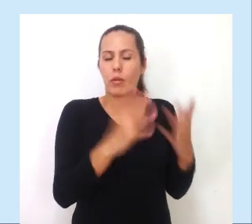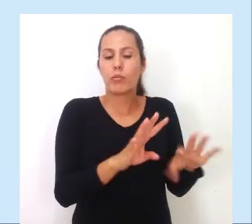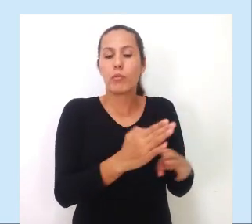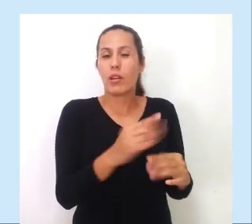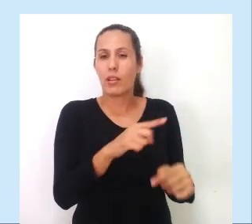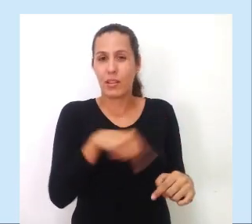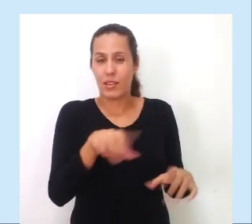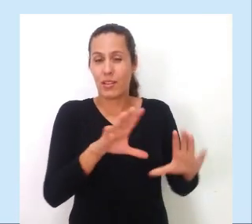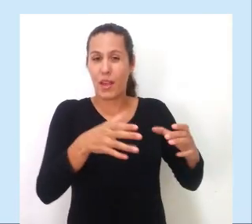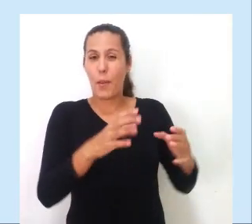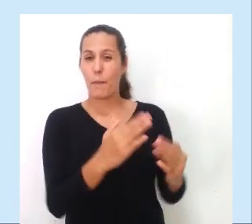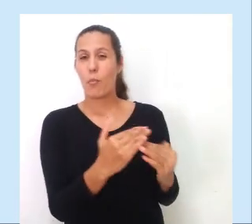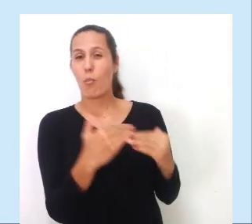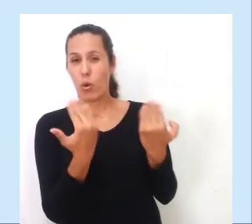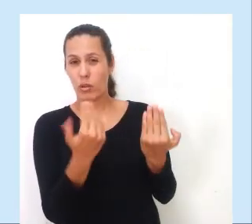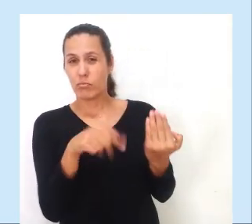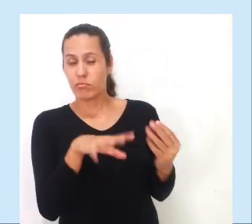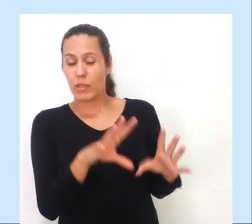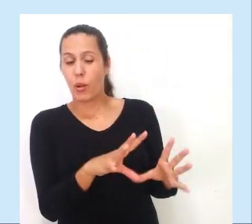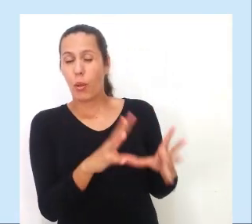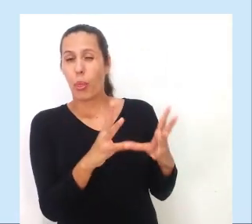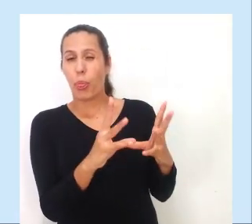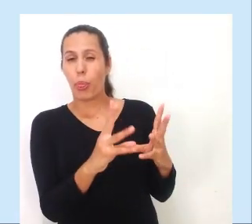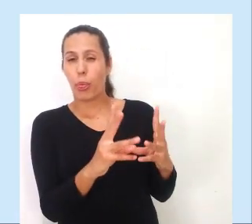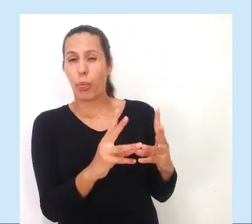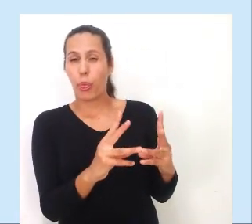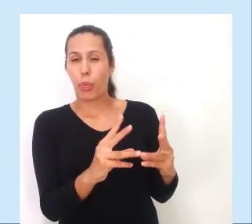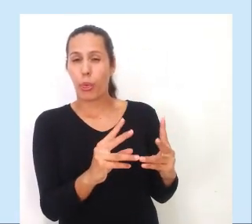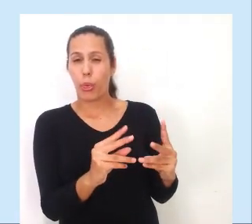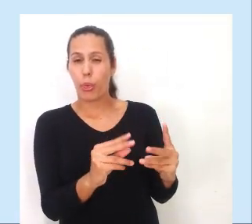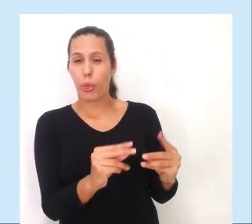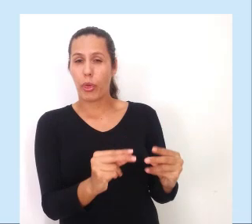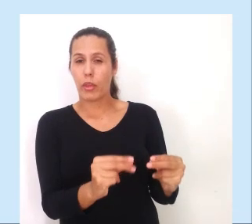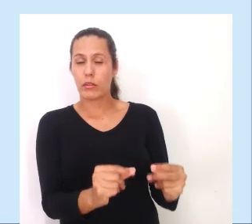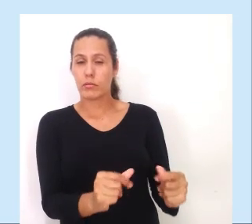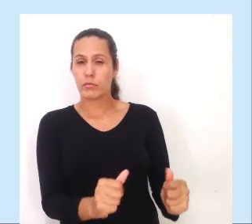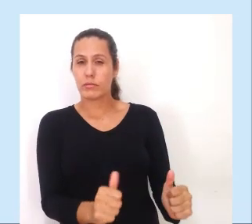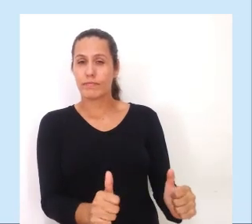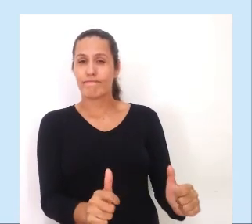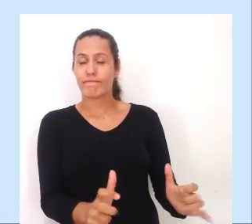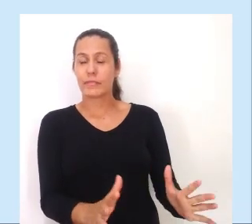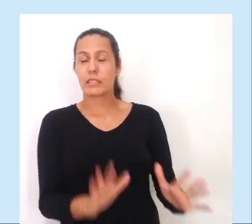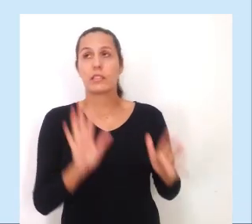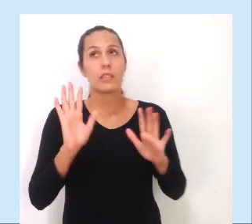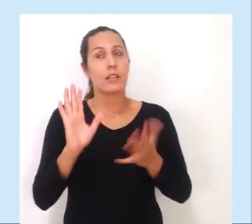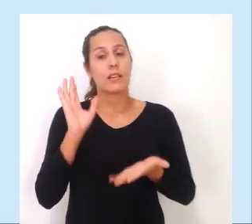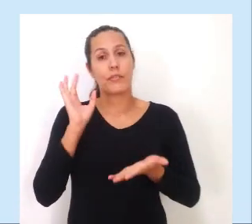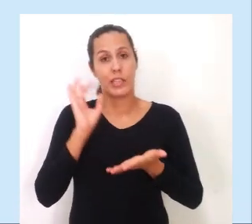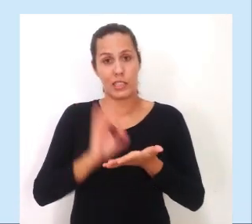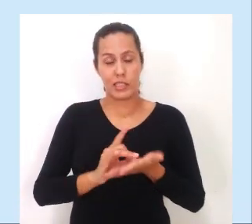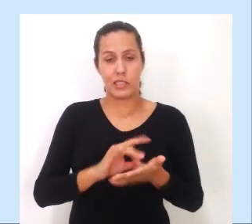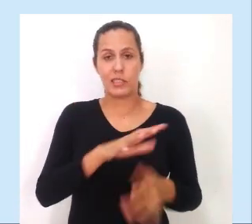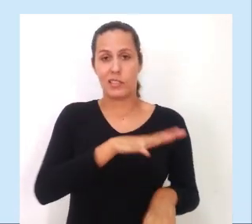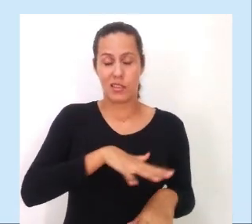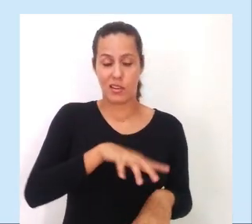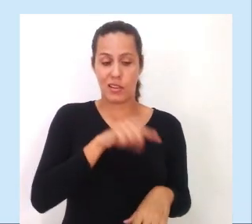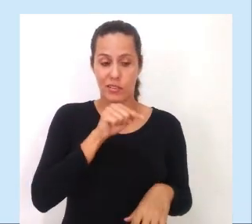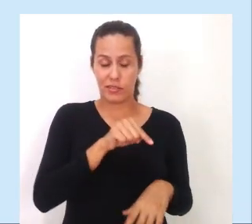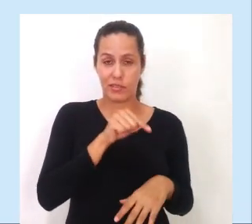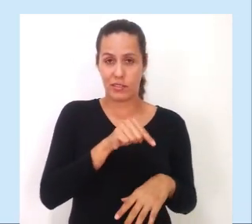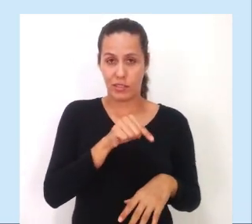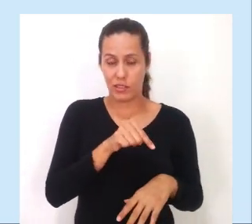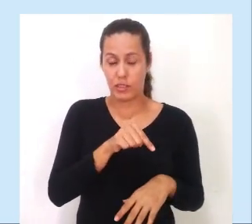do dinossauro, ele se desintegrou, tá? Ele, na realidade, o que eu posso dizer